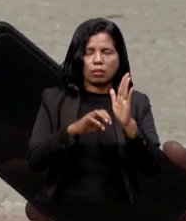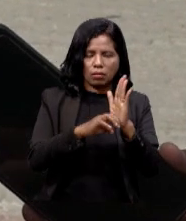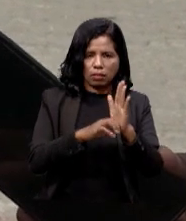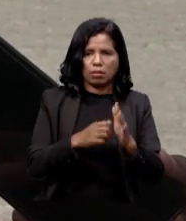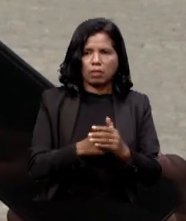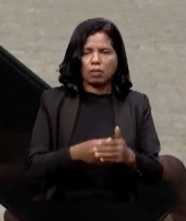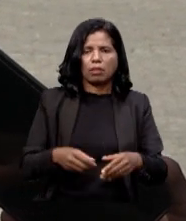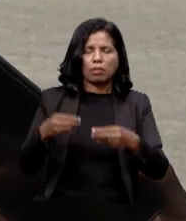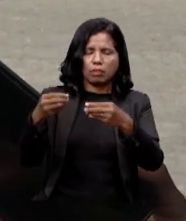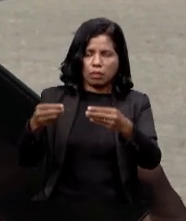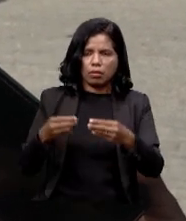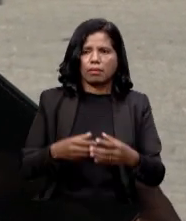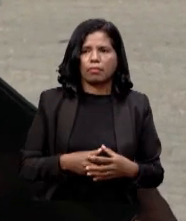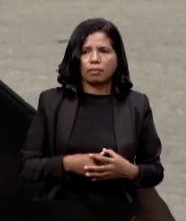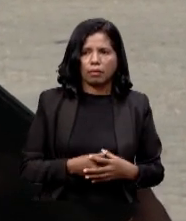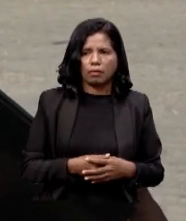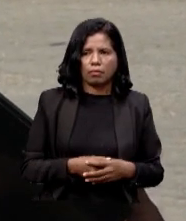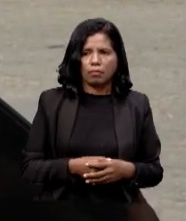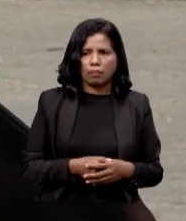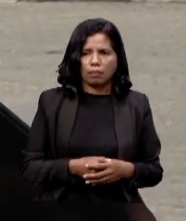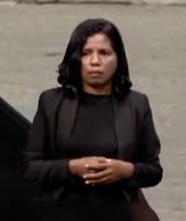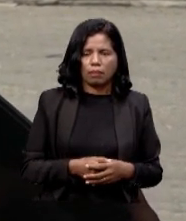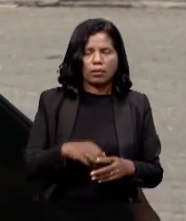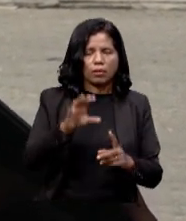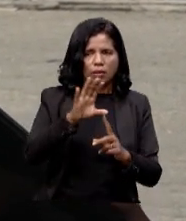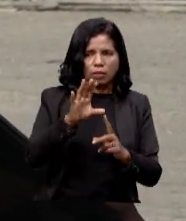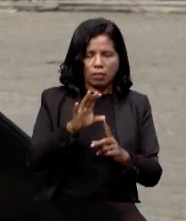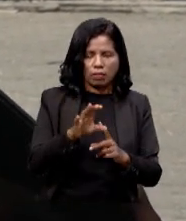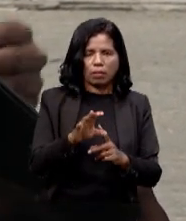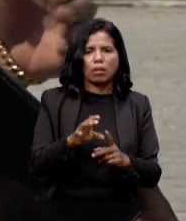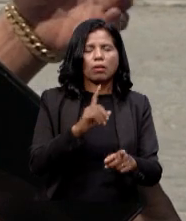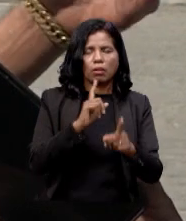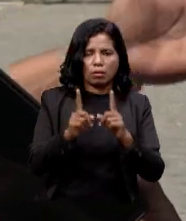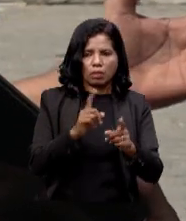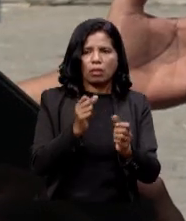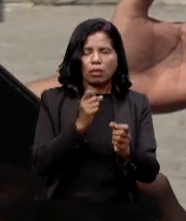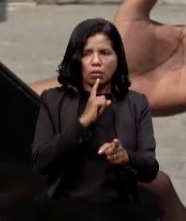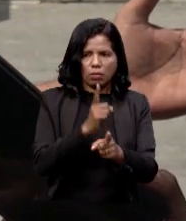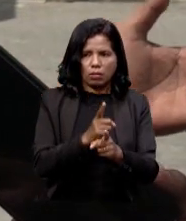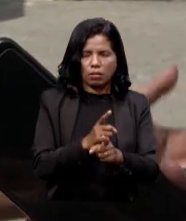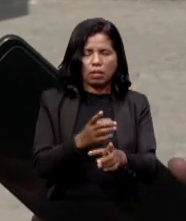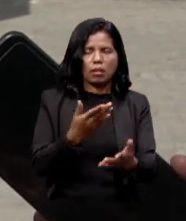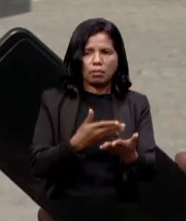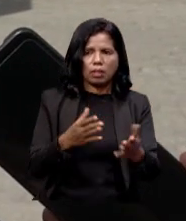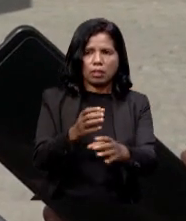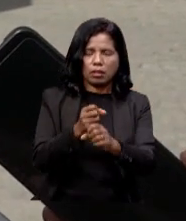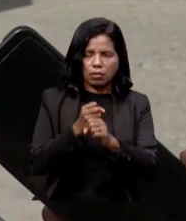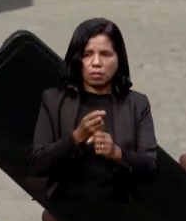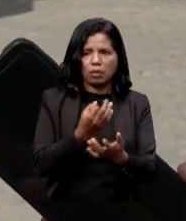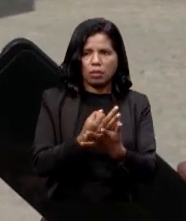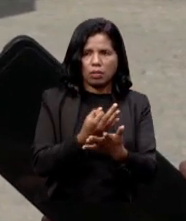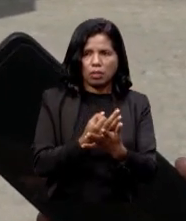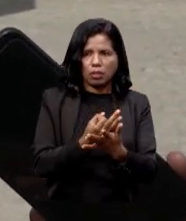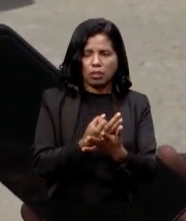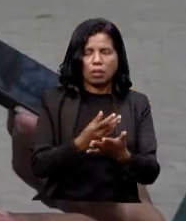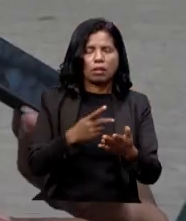ini entrega red. Dan lawan antara safe share mak aturan lawan antara peron tu labaran simu mak orang red, lori orang batam, mahu kupon yang ni